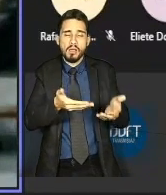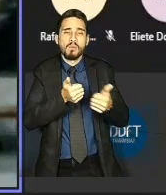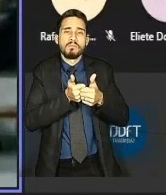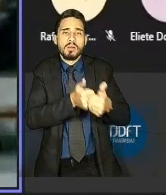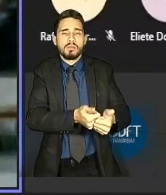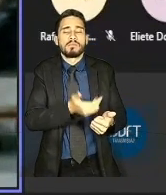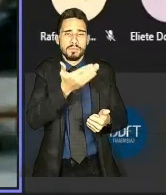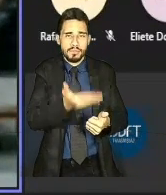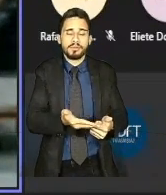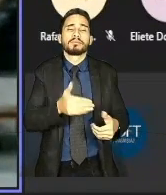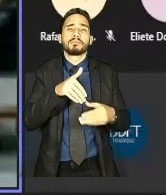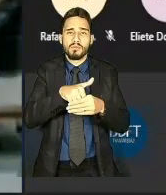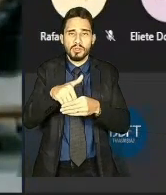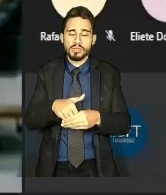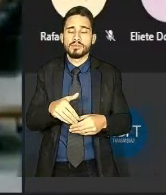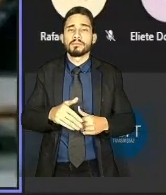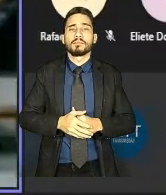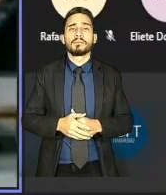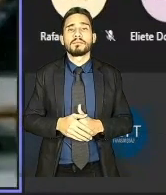na divergência. Perfeito.